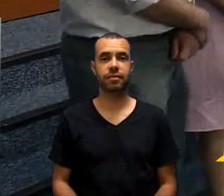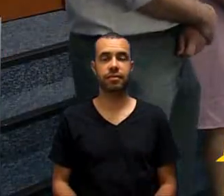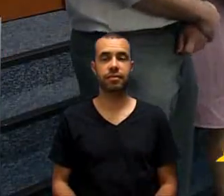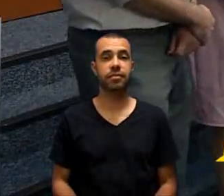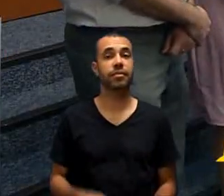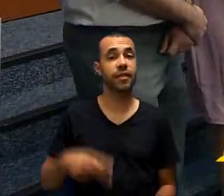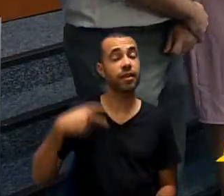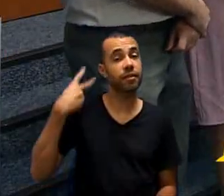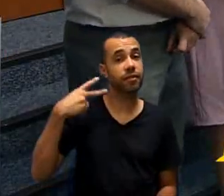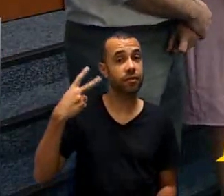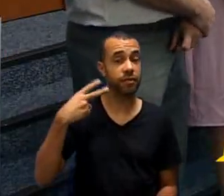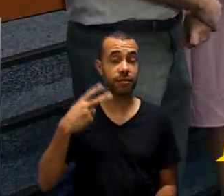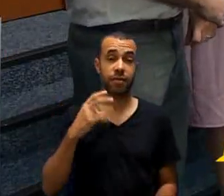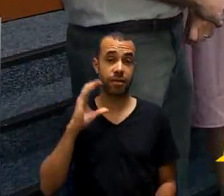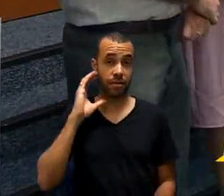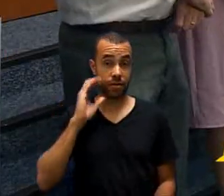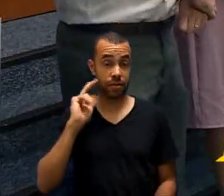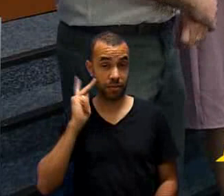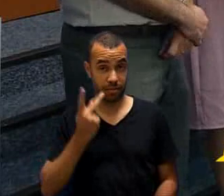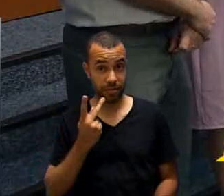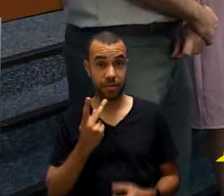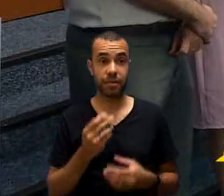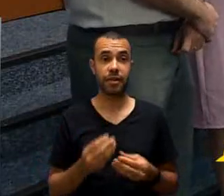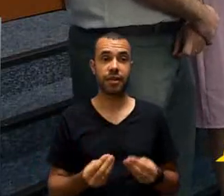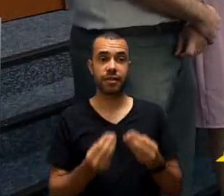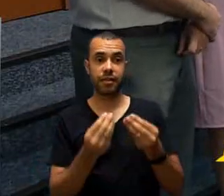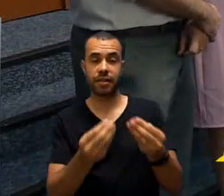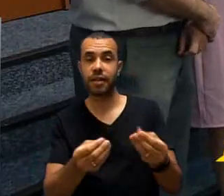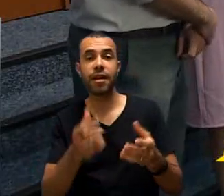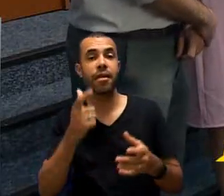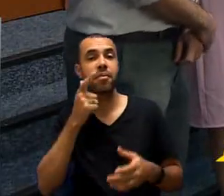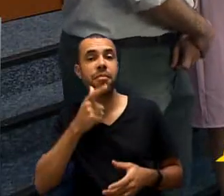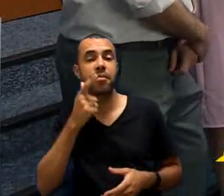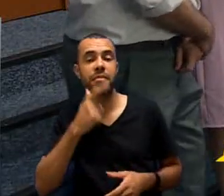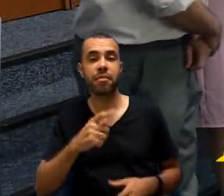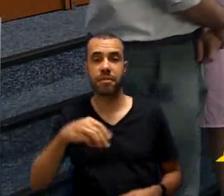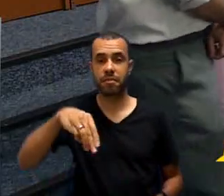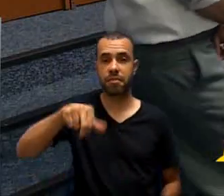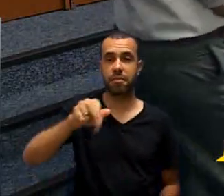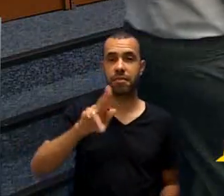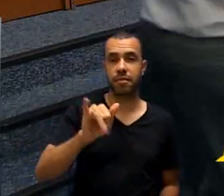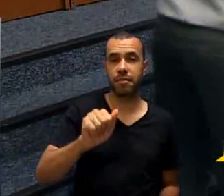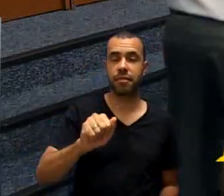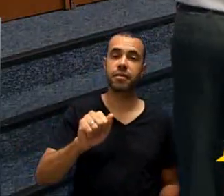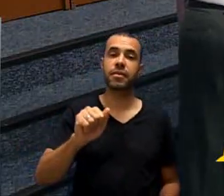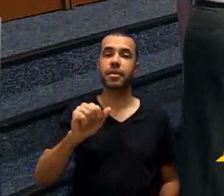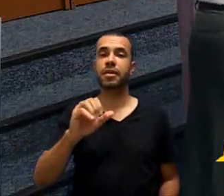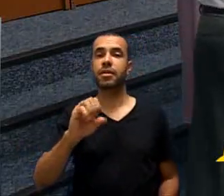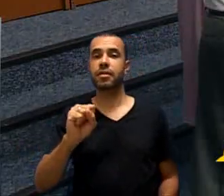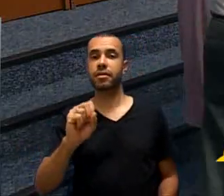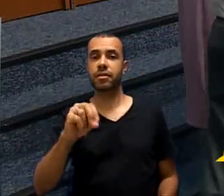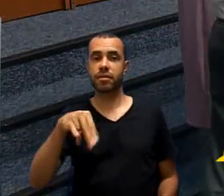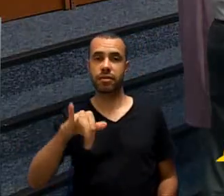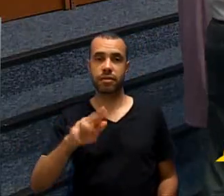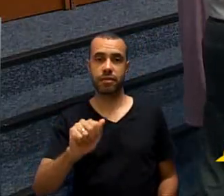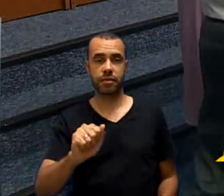O vereador Hudson Pessini fará a entrega para Maria Sônia Maneta Cobianchi de Oliveira.